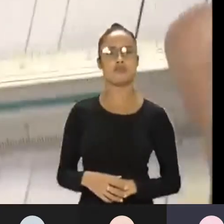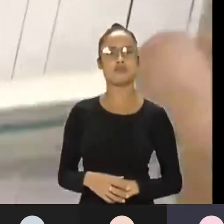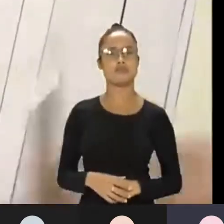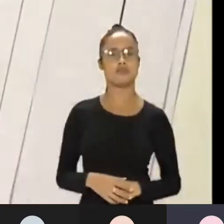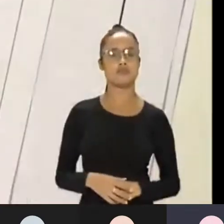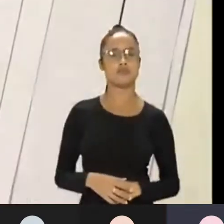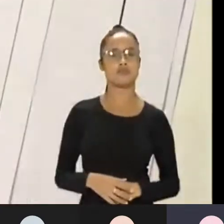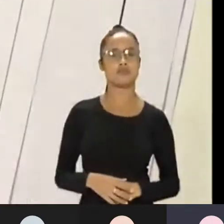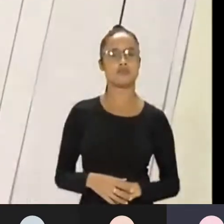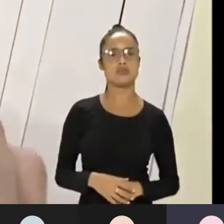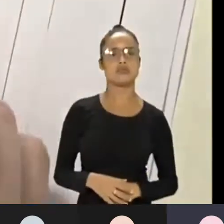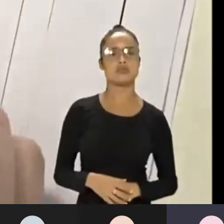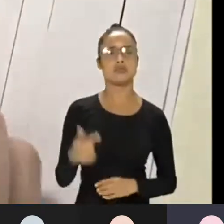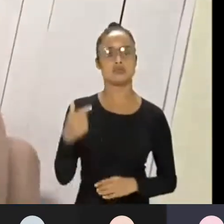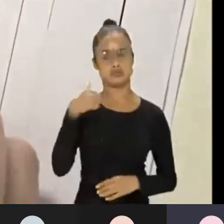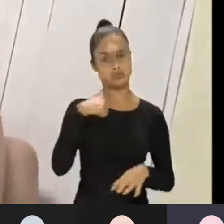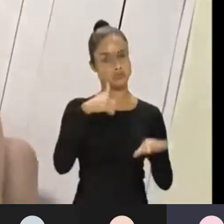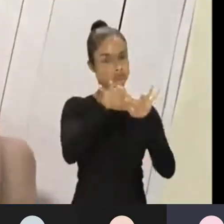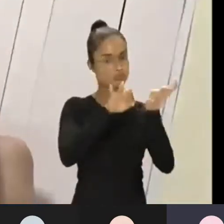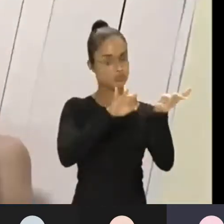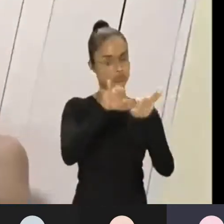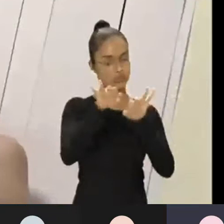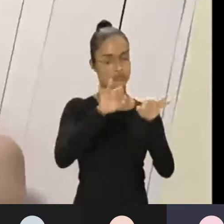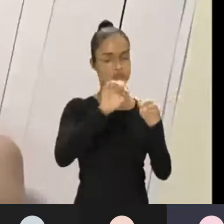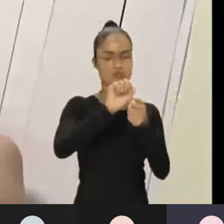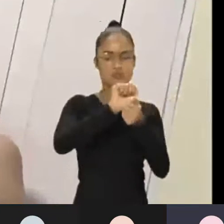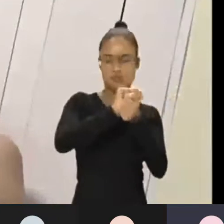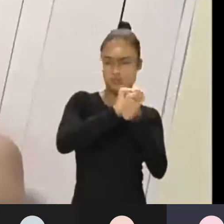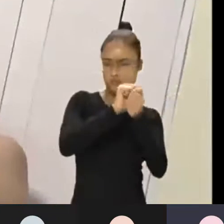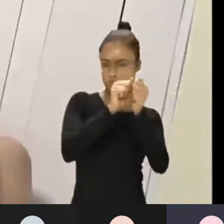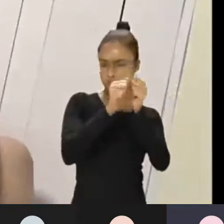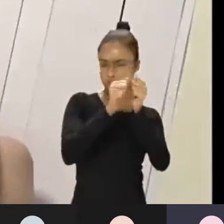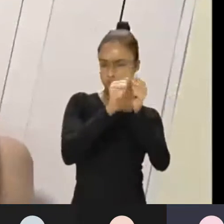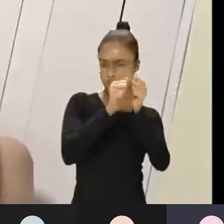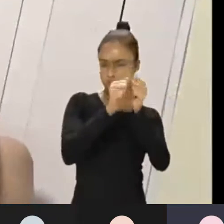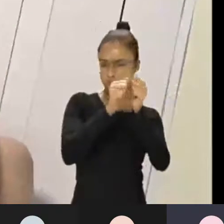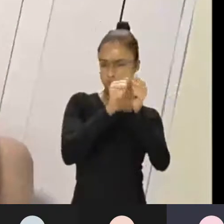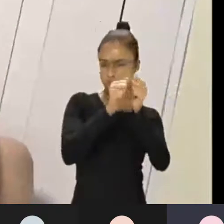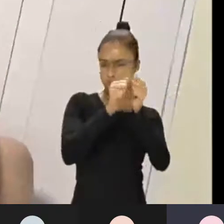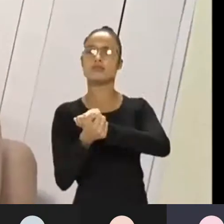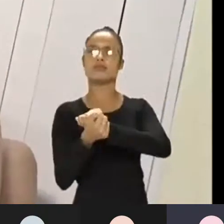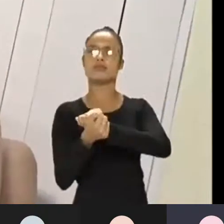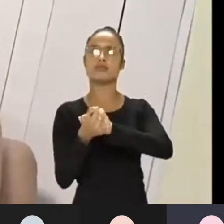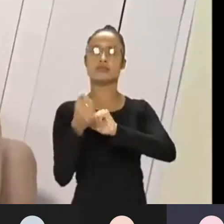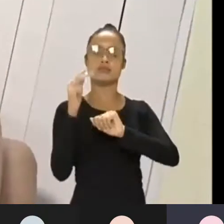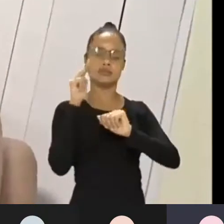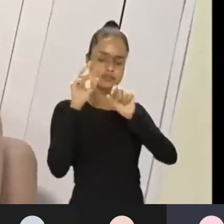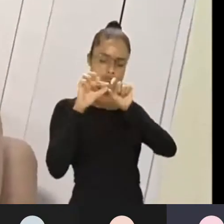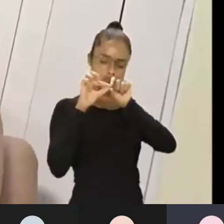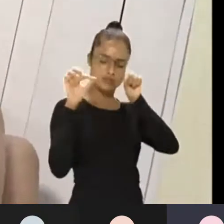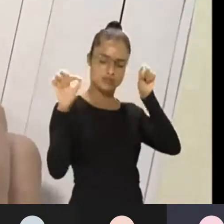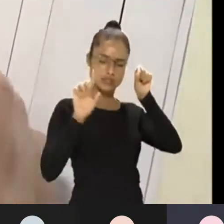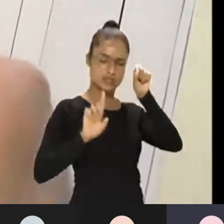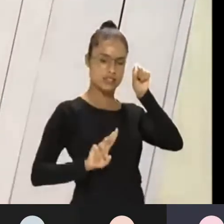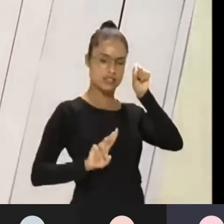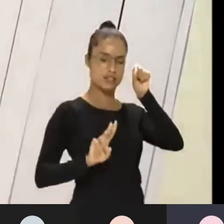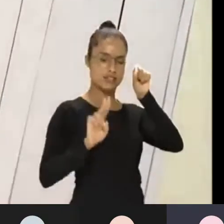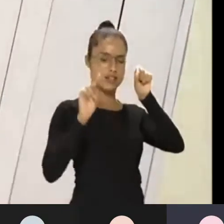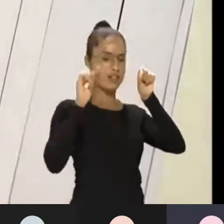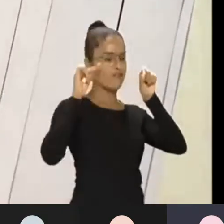eu vou ajustar. Então, aqui, eu vou fazer proporcional, porque quando eu fiz